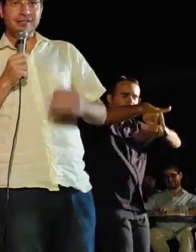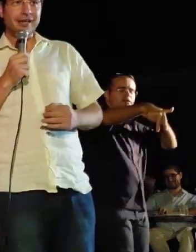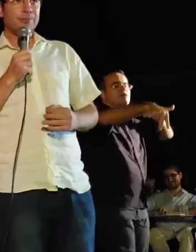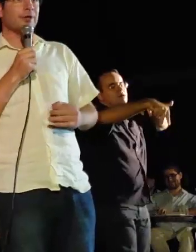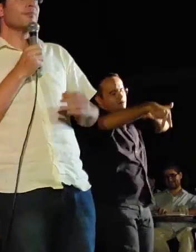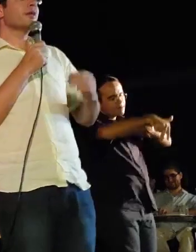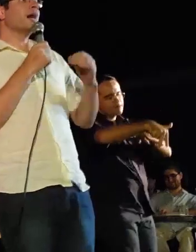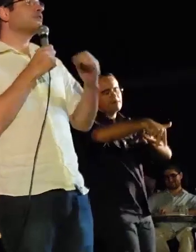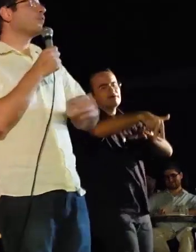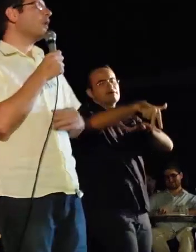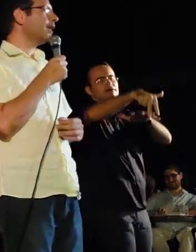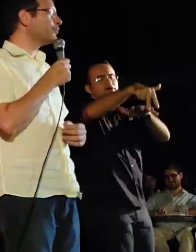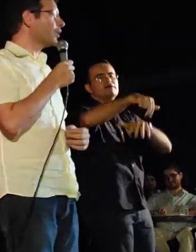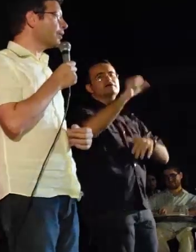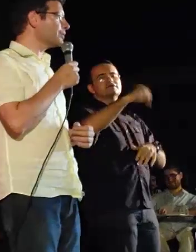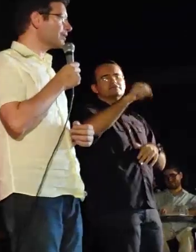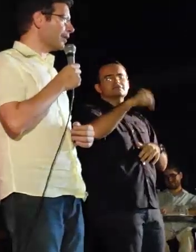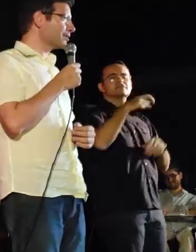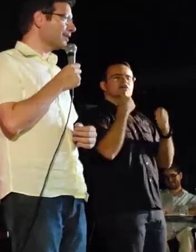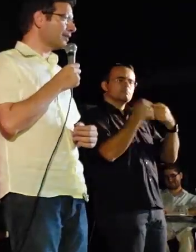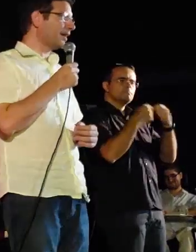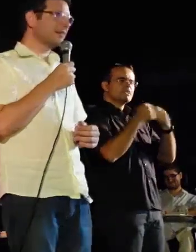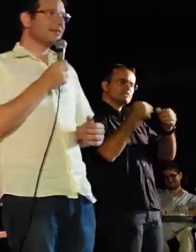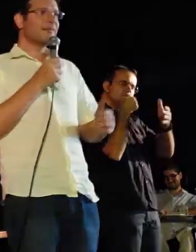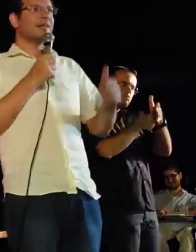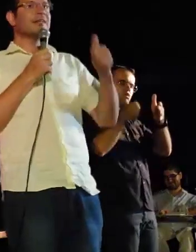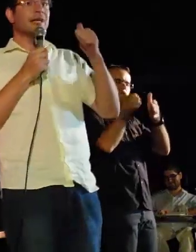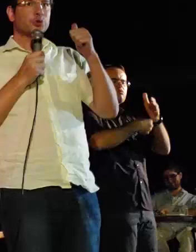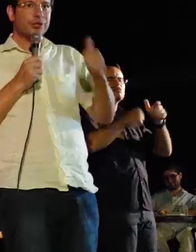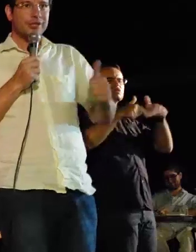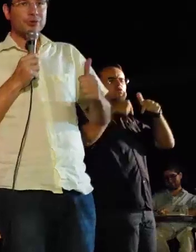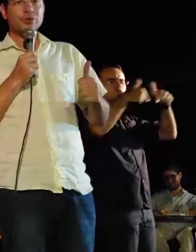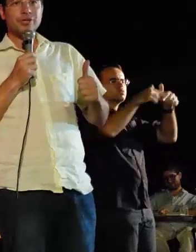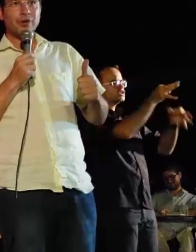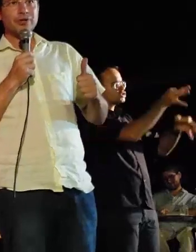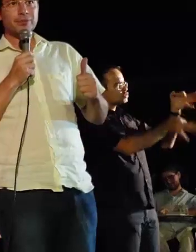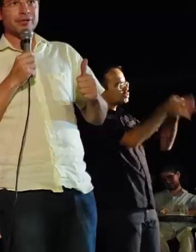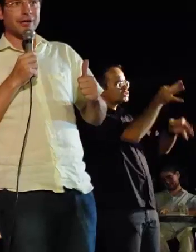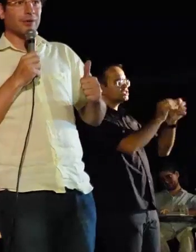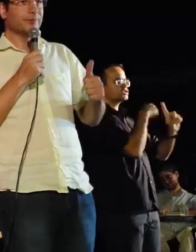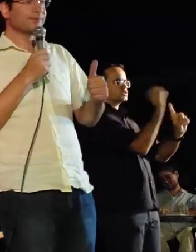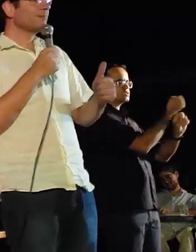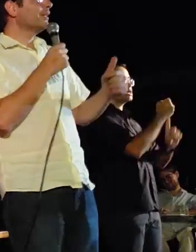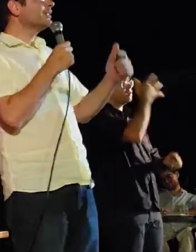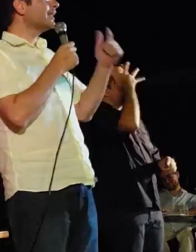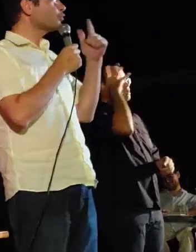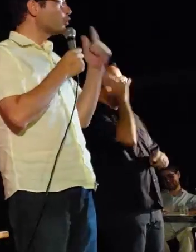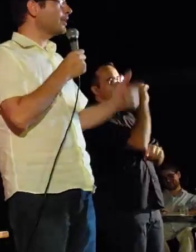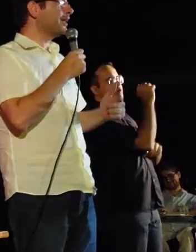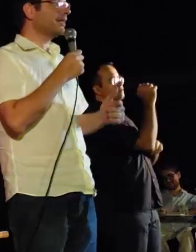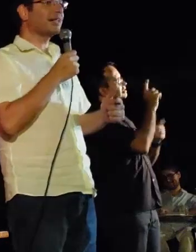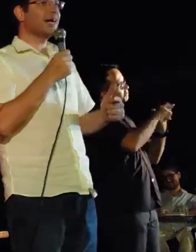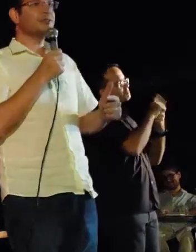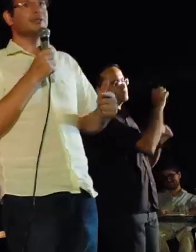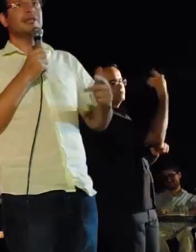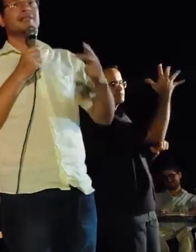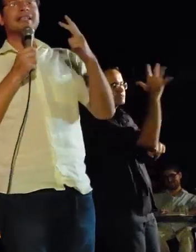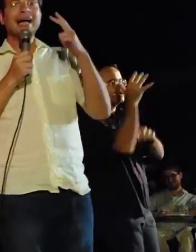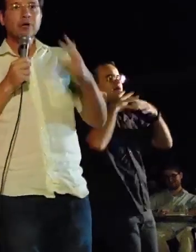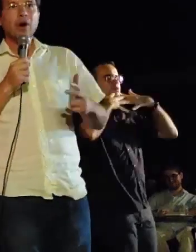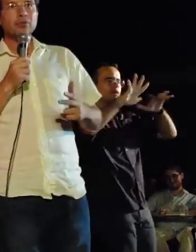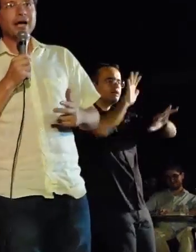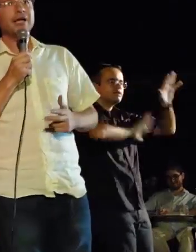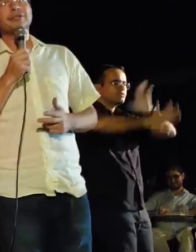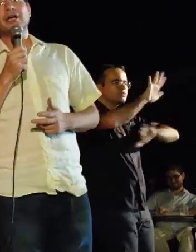vez e sempre, advogamos as causas eternas, da justiça social e ambiental, da solidariedade,